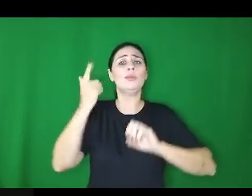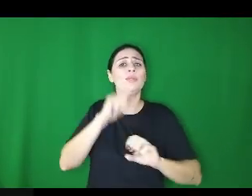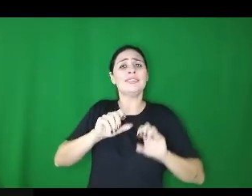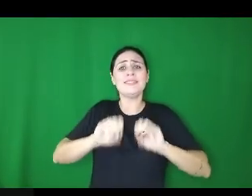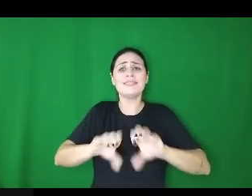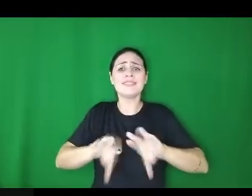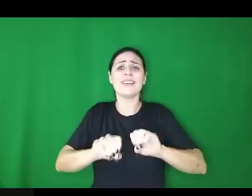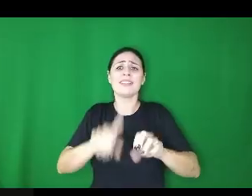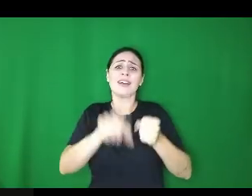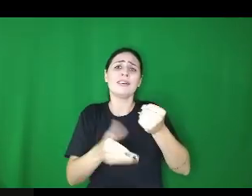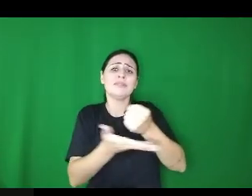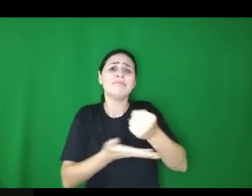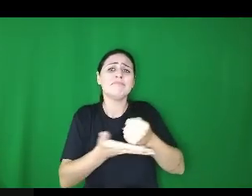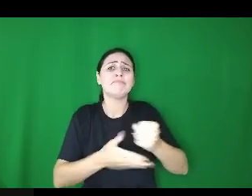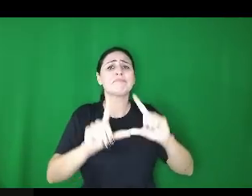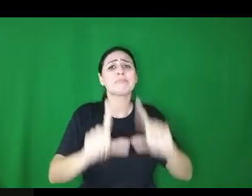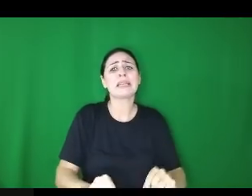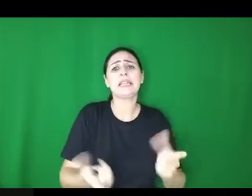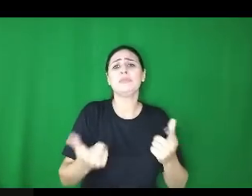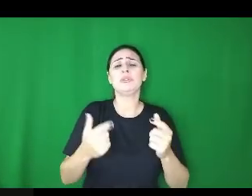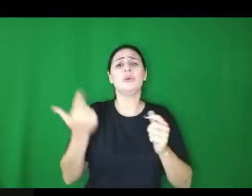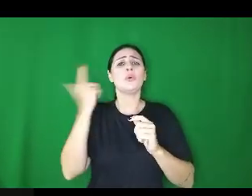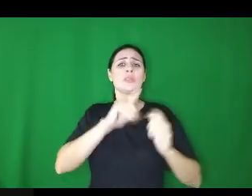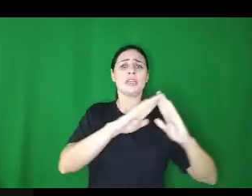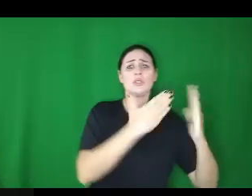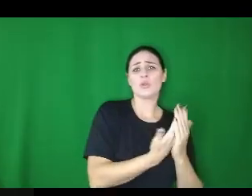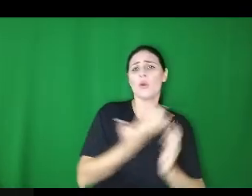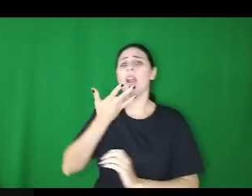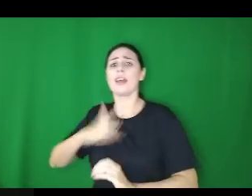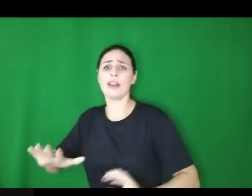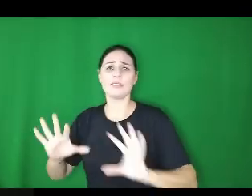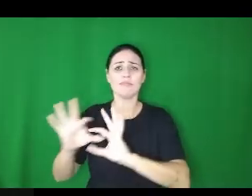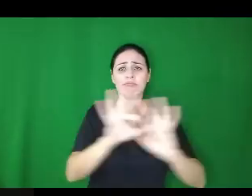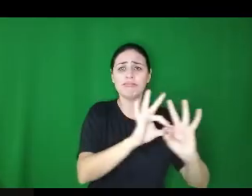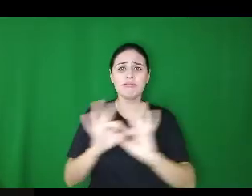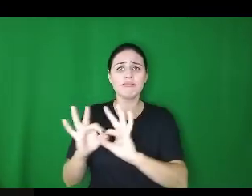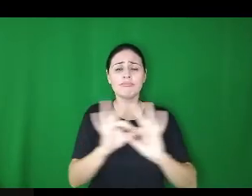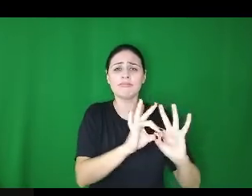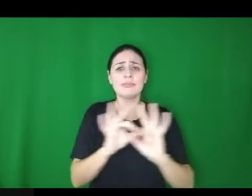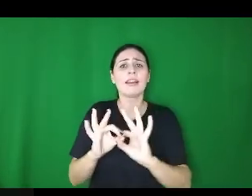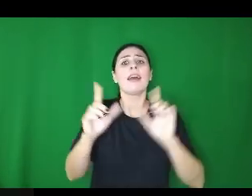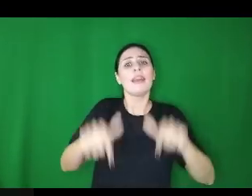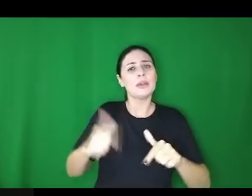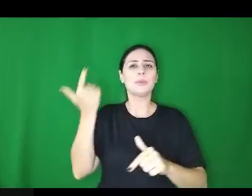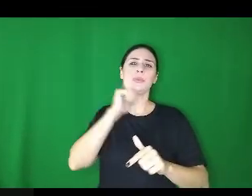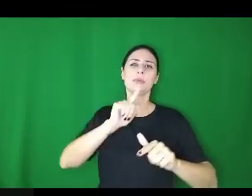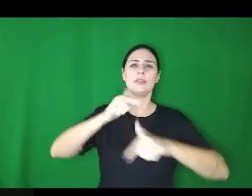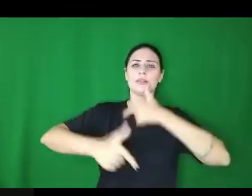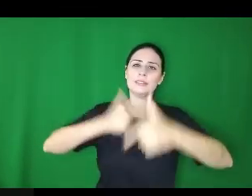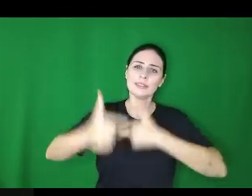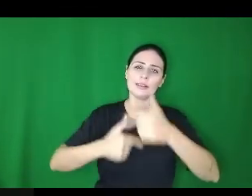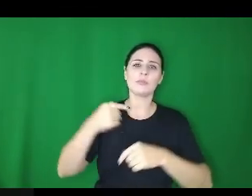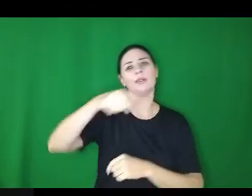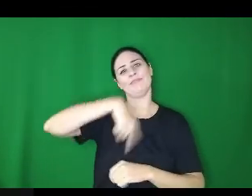curricular. Mas aí, o que aconteceu em 2020? Né? Pronto, acabou nosso planejamento, né?